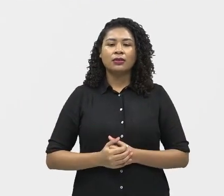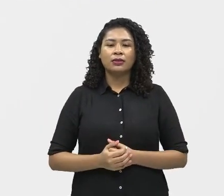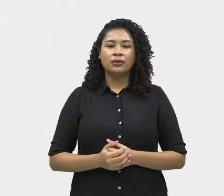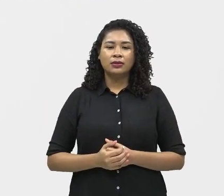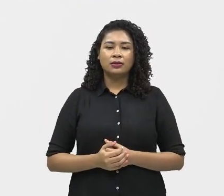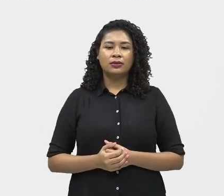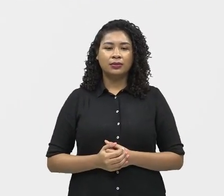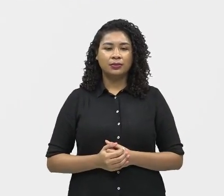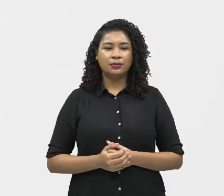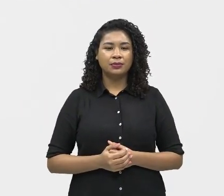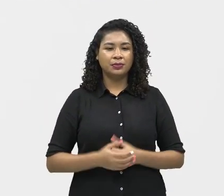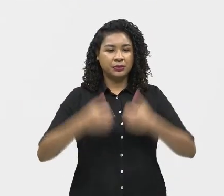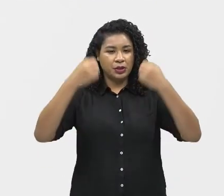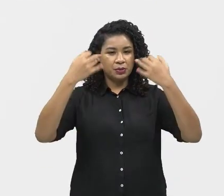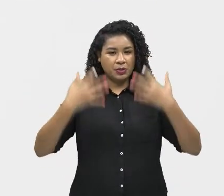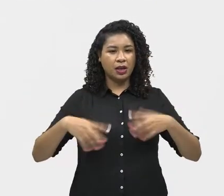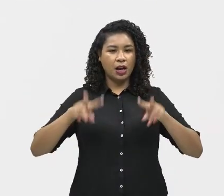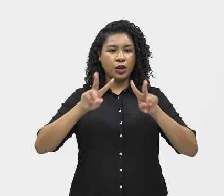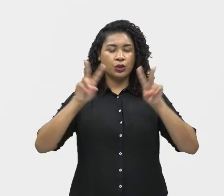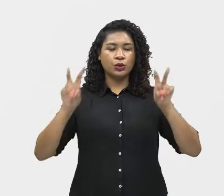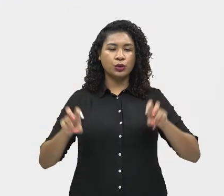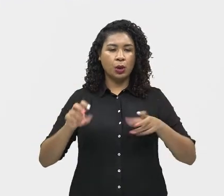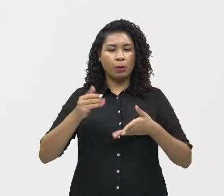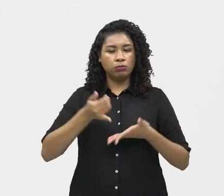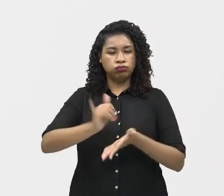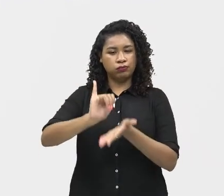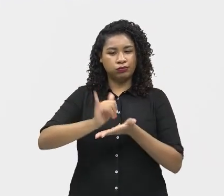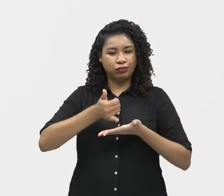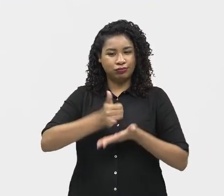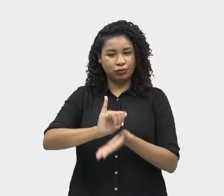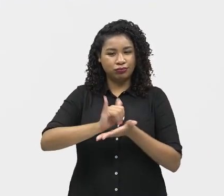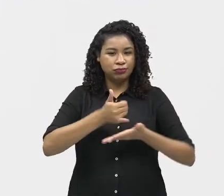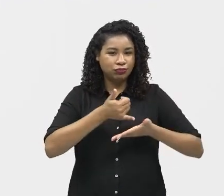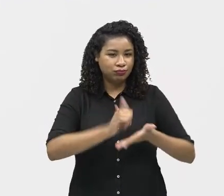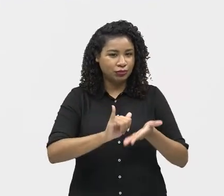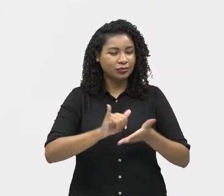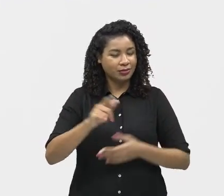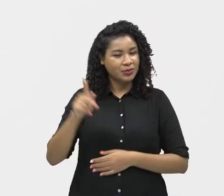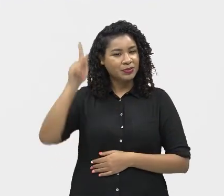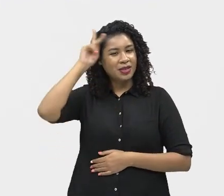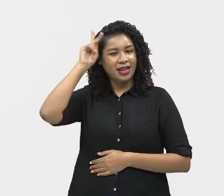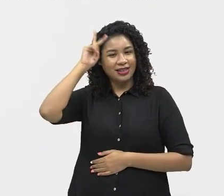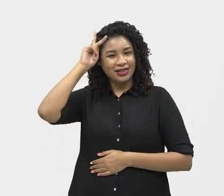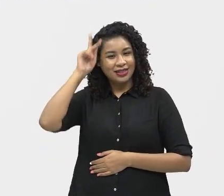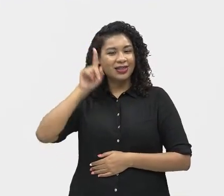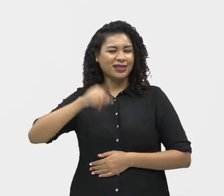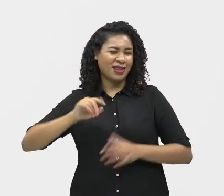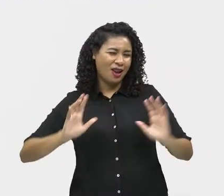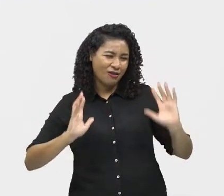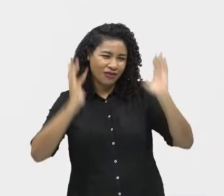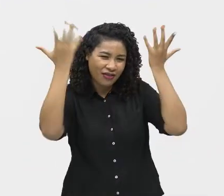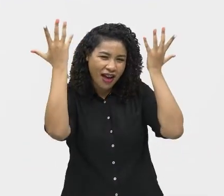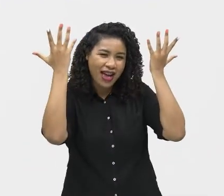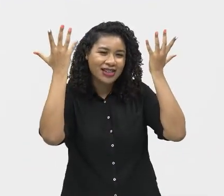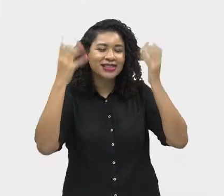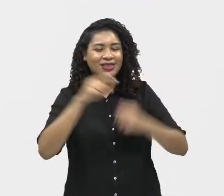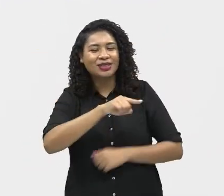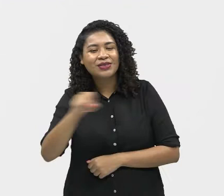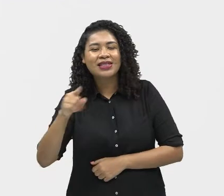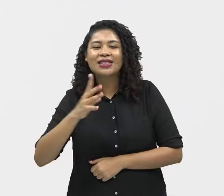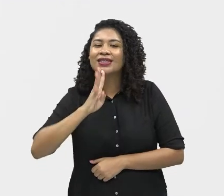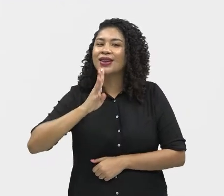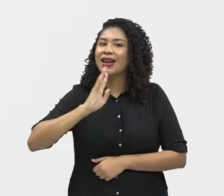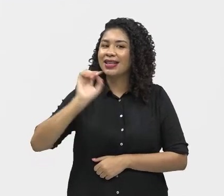conceituar o que vem ser o Boi Bumbá de Parintins, que é um festival que todos vocês conhece,